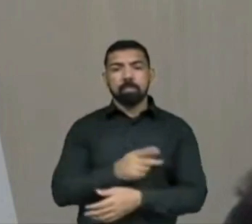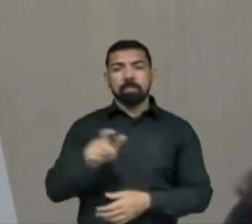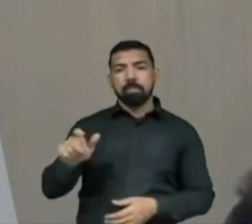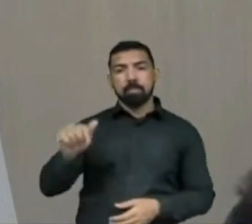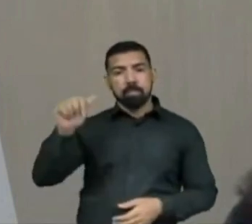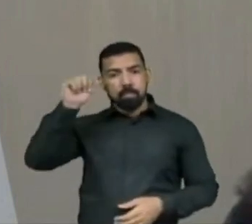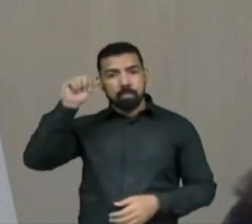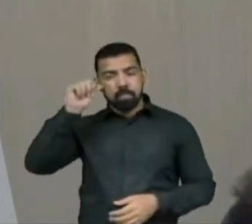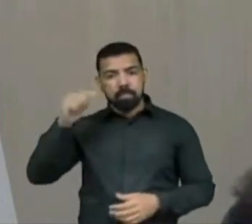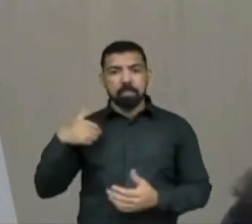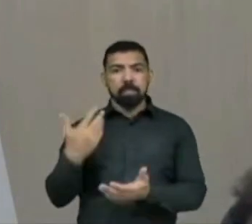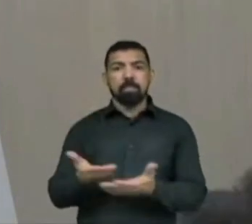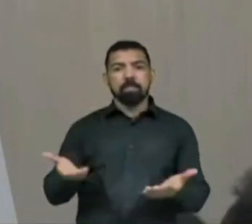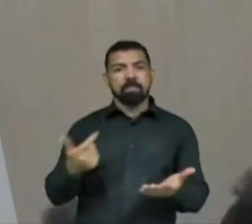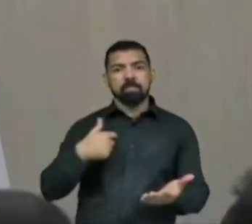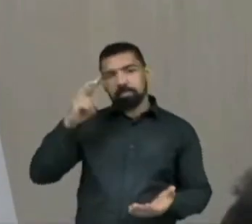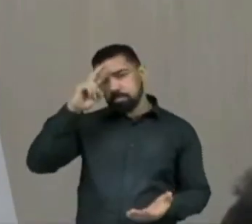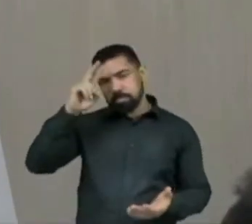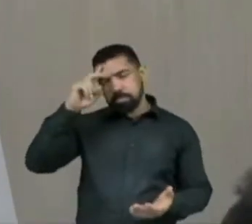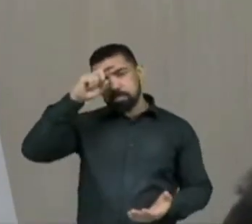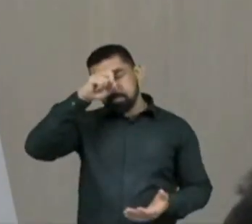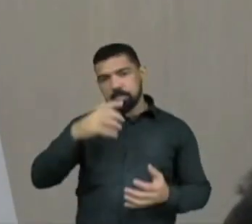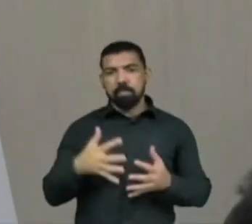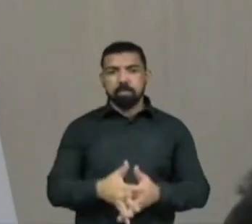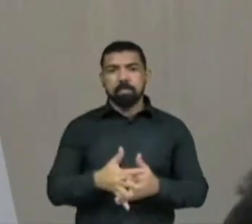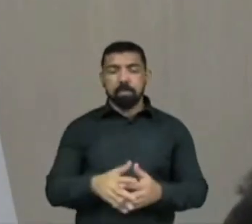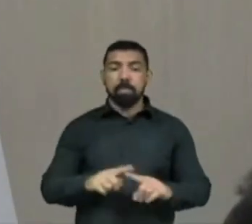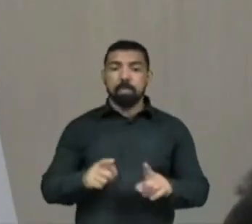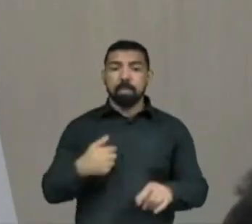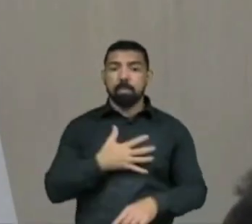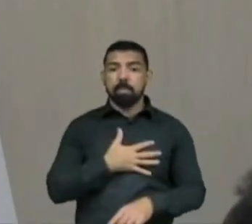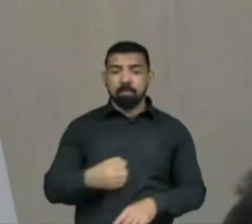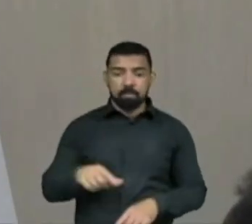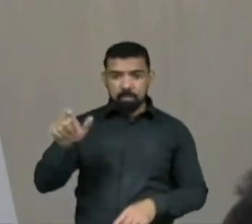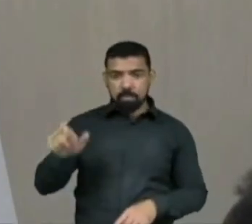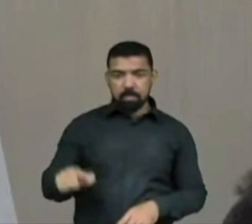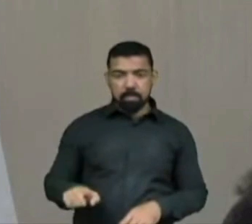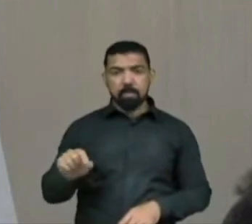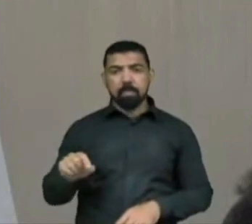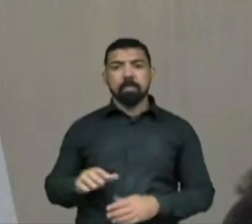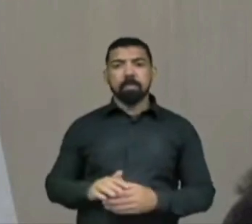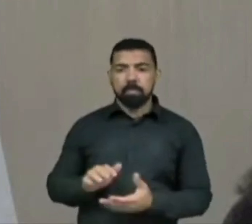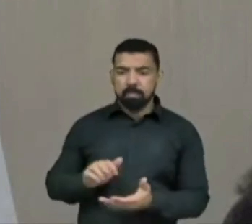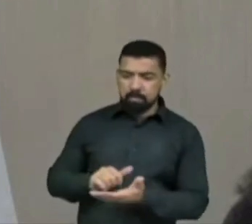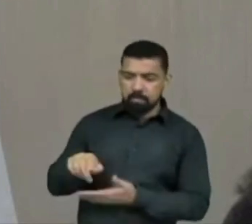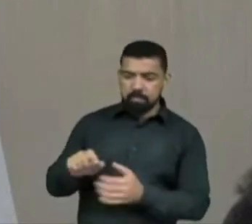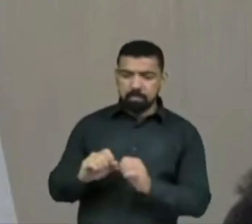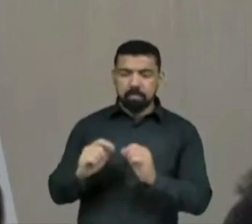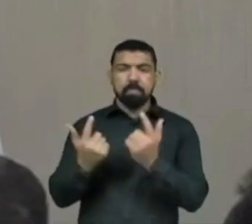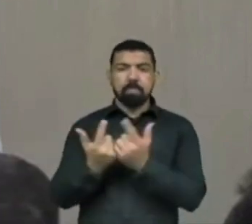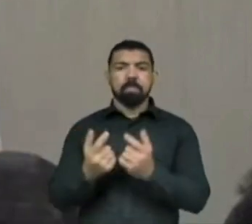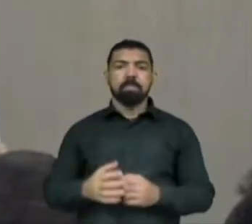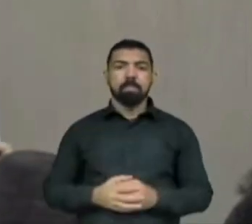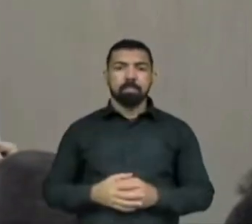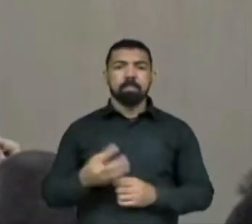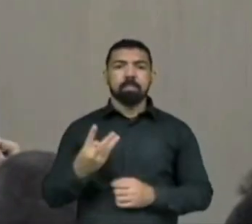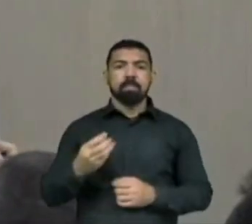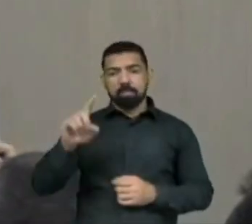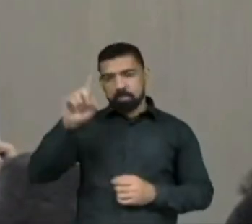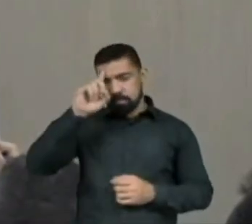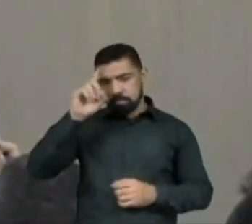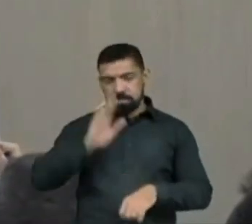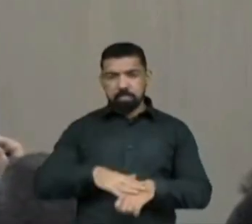até recordar. Entretanto, o meu filho André foi expulso aqui desta Assembleia. Por 30 dias ele